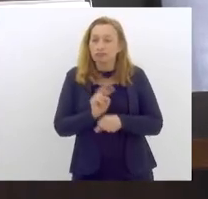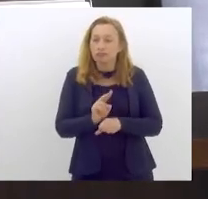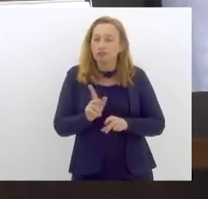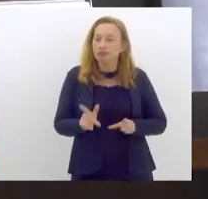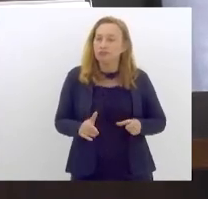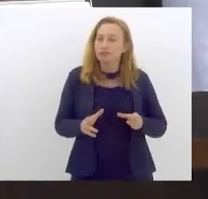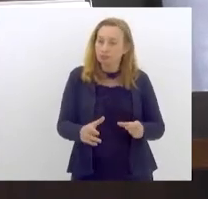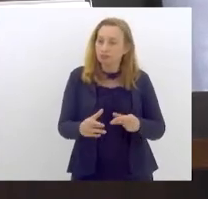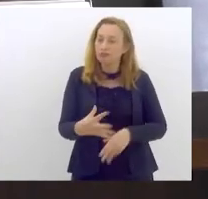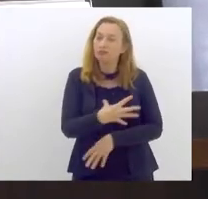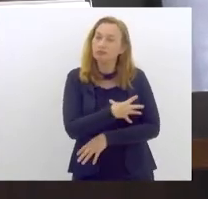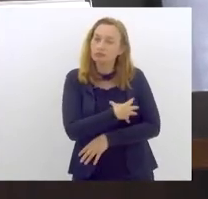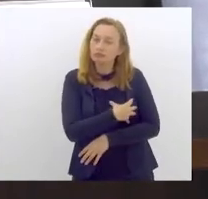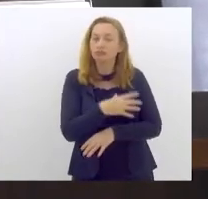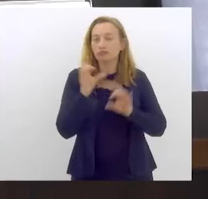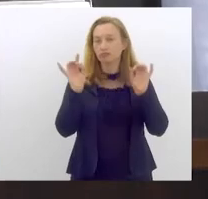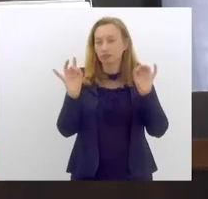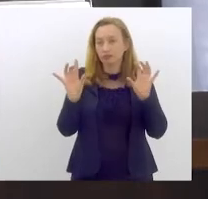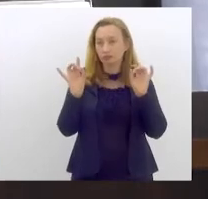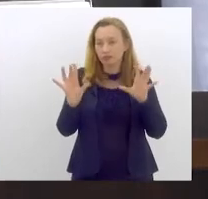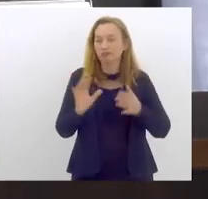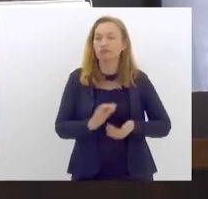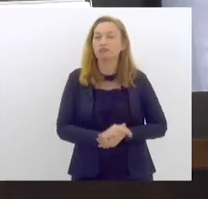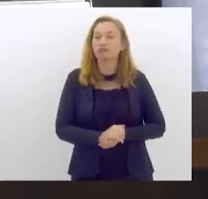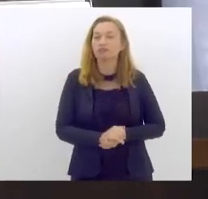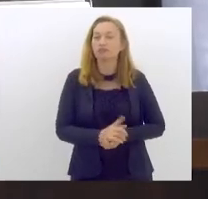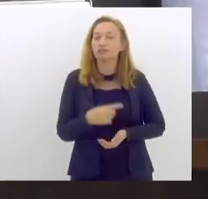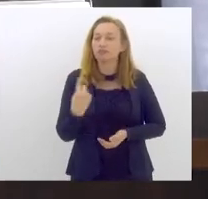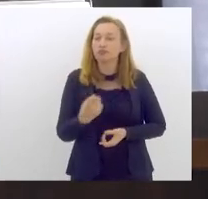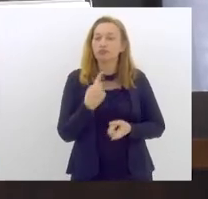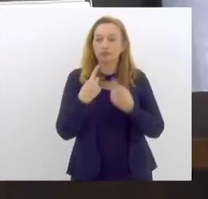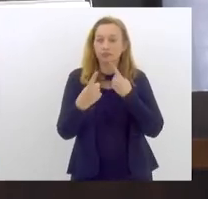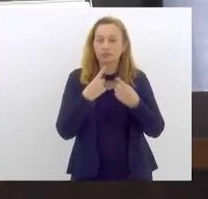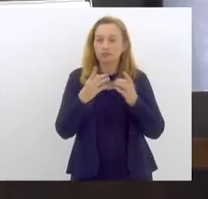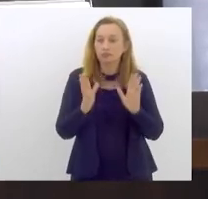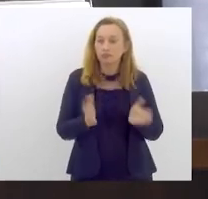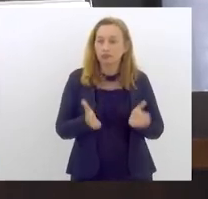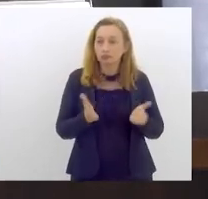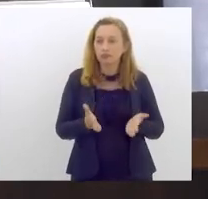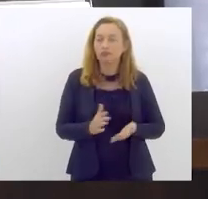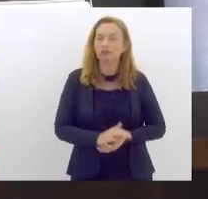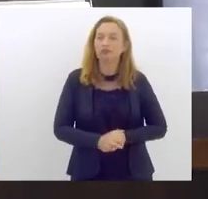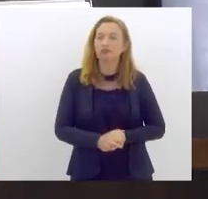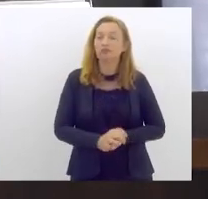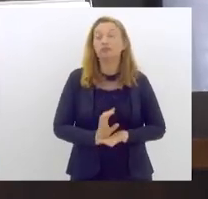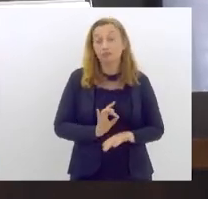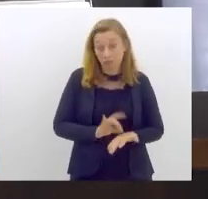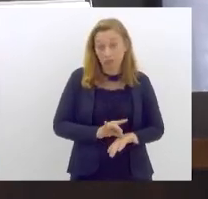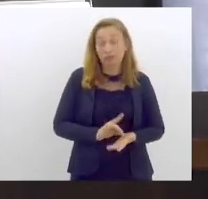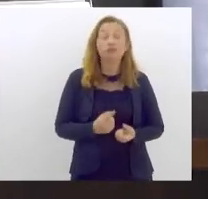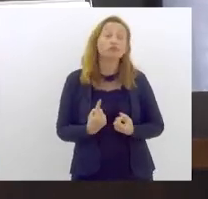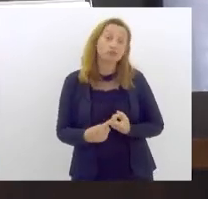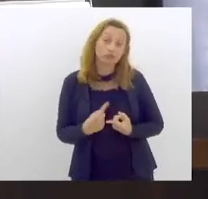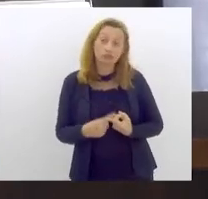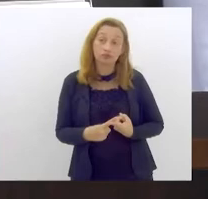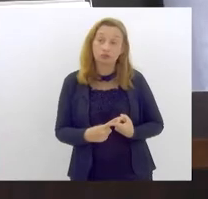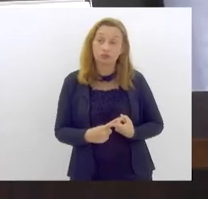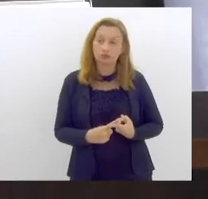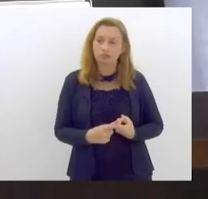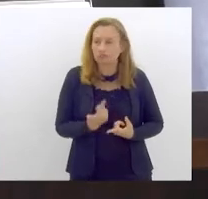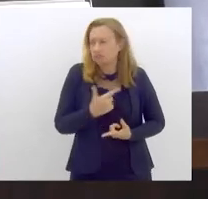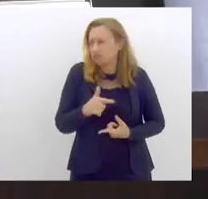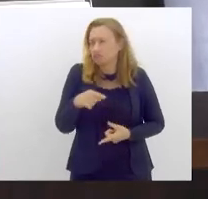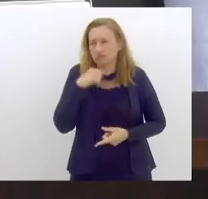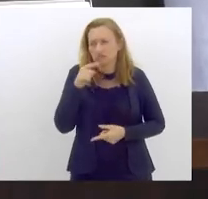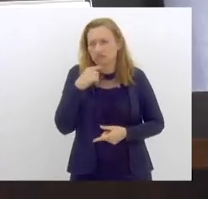em especial alcance de mama que é o que estamos debatendo aqui hoje seja algo real porque eu não tenho